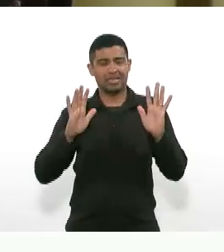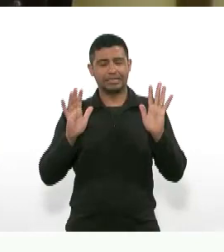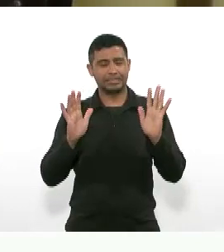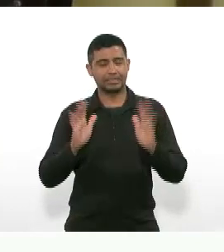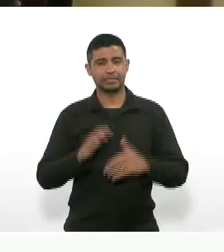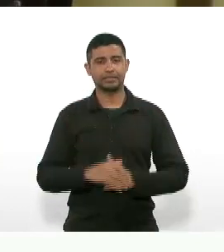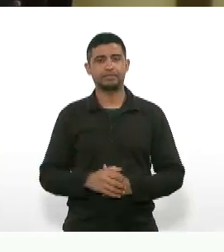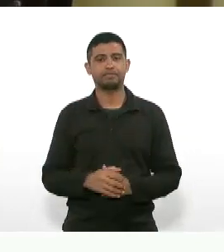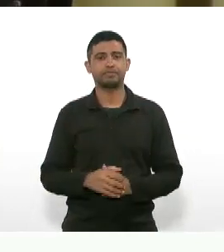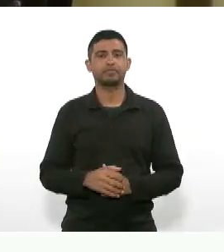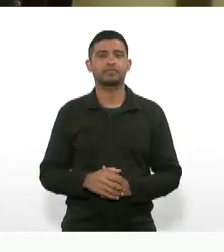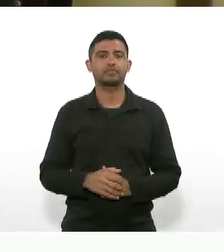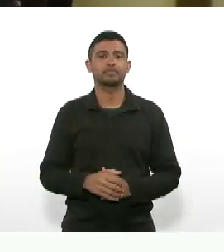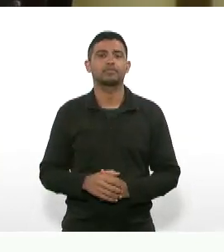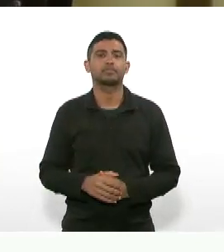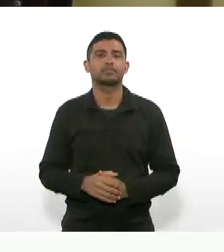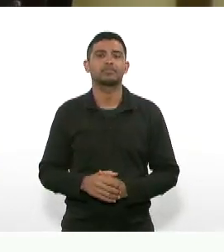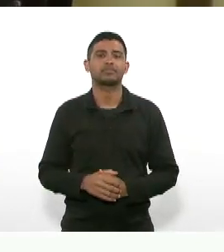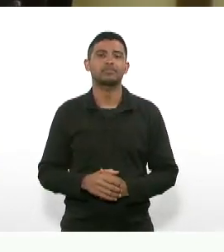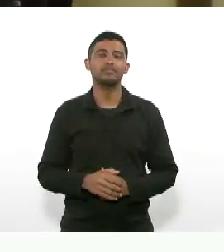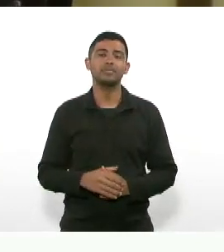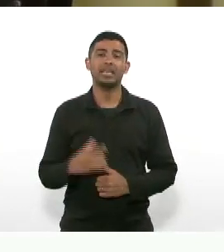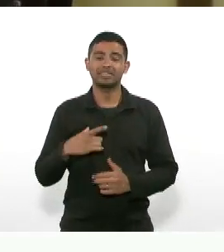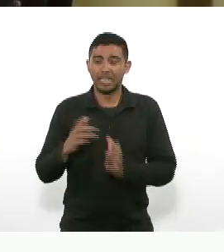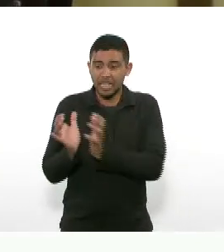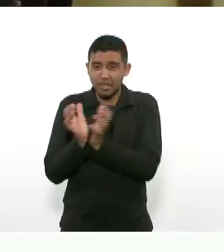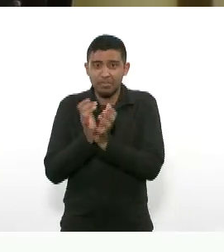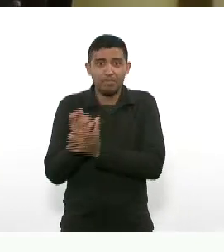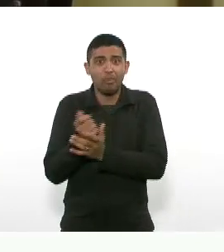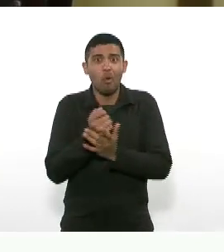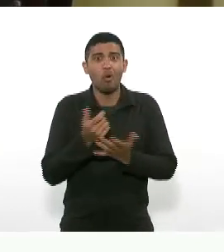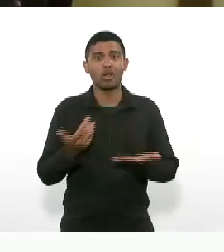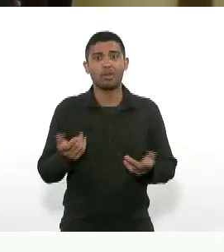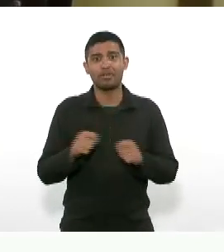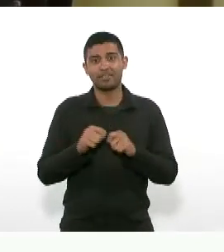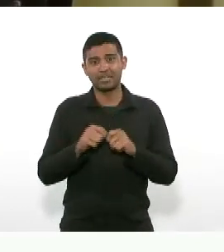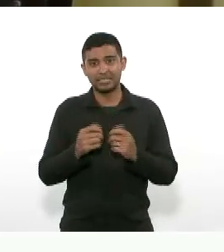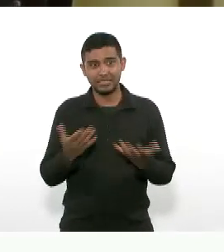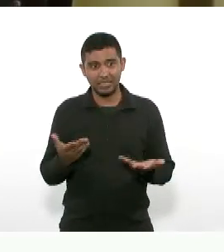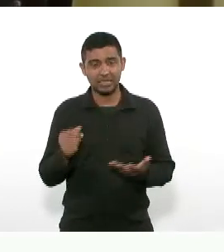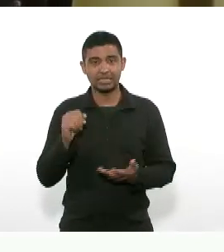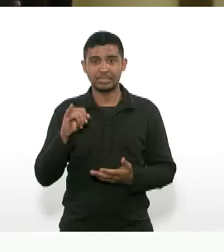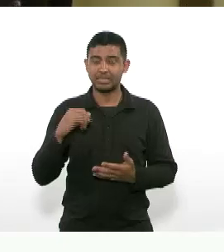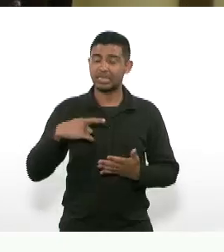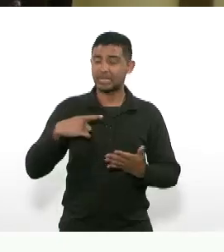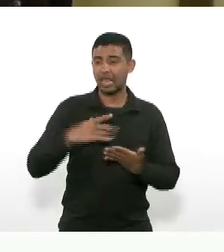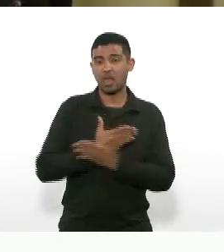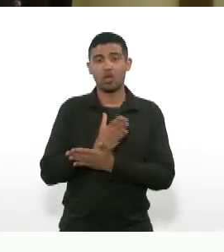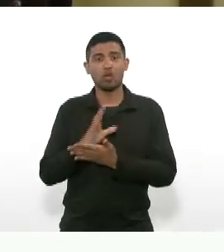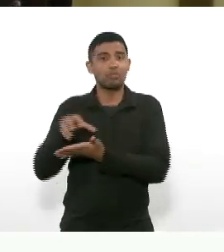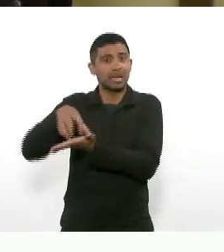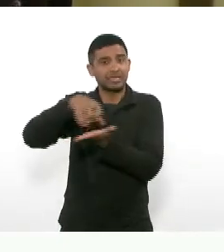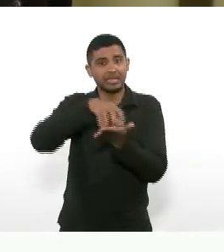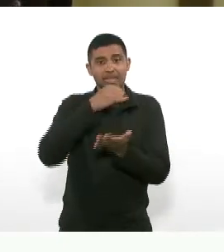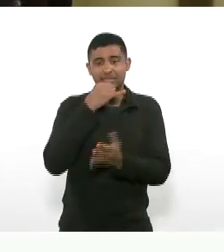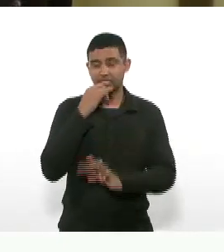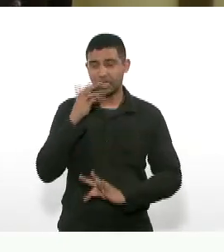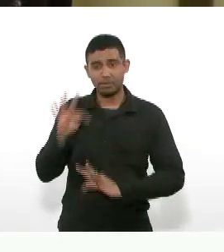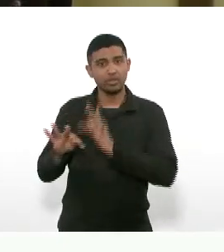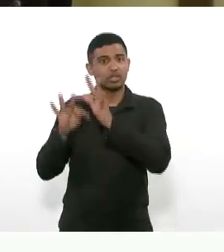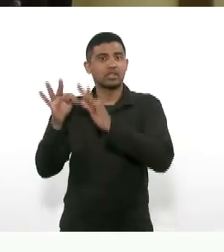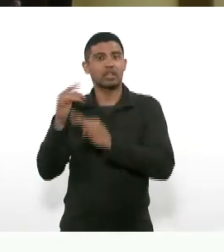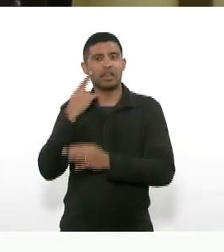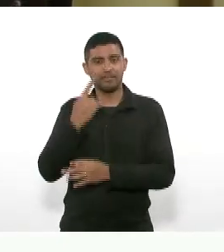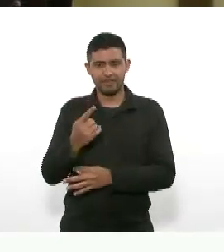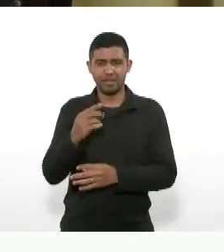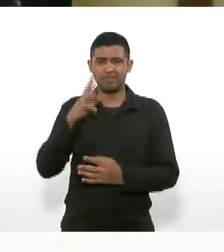aí a gente tem poucas equipes para fazer termos de referência. Se for em certas áreas com tecnologia, por exemplo, a parte de